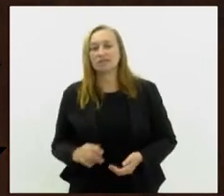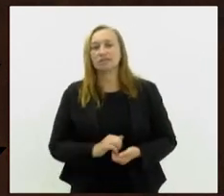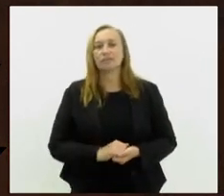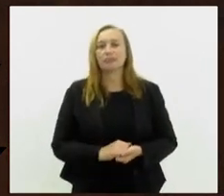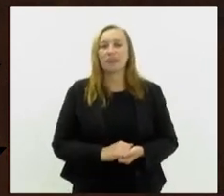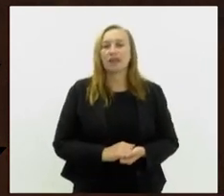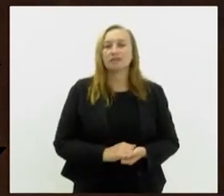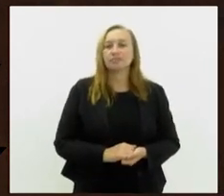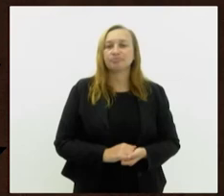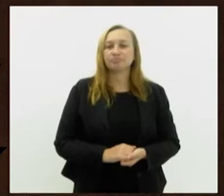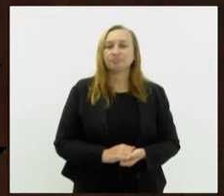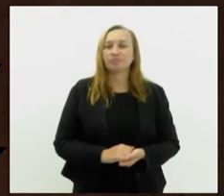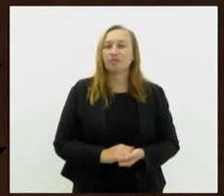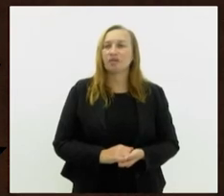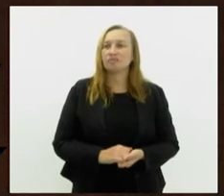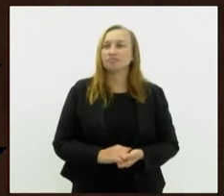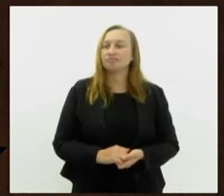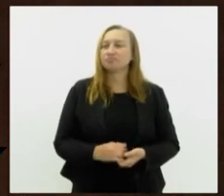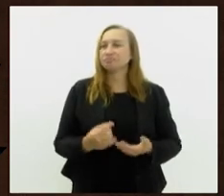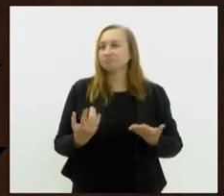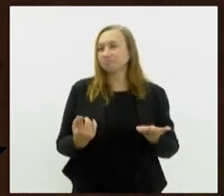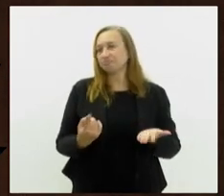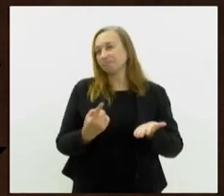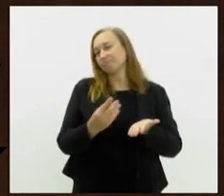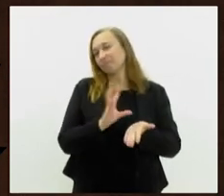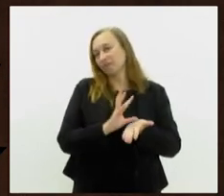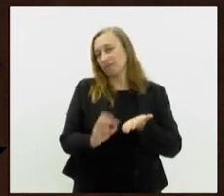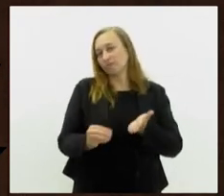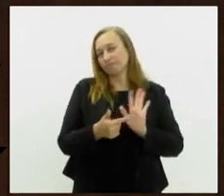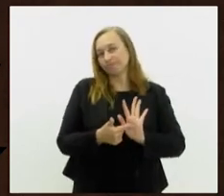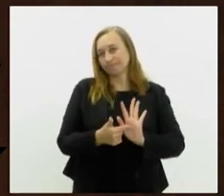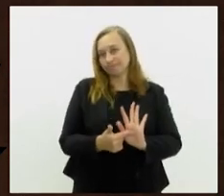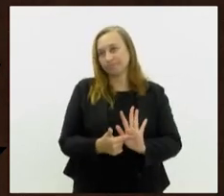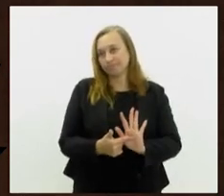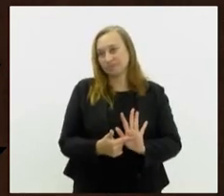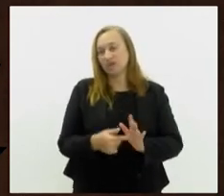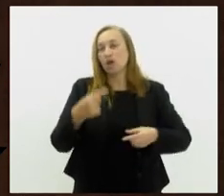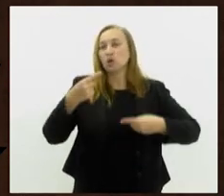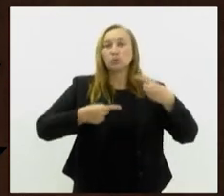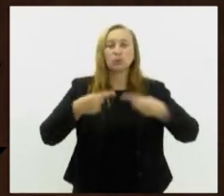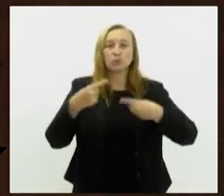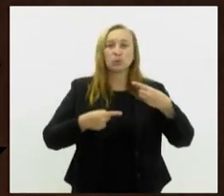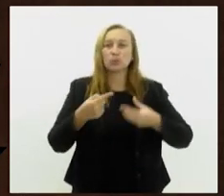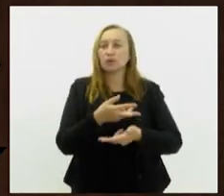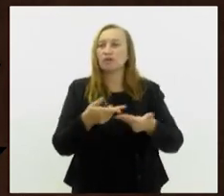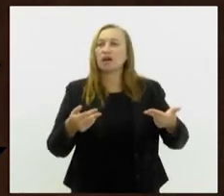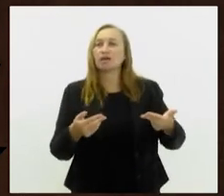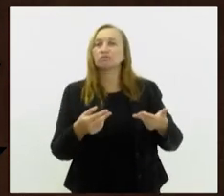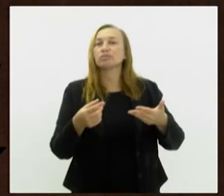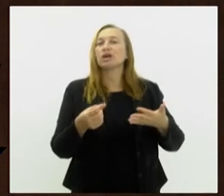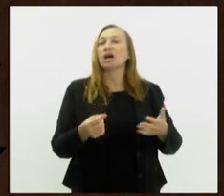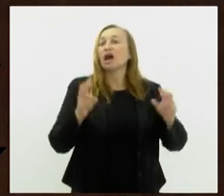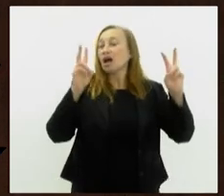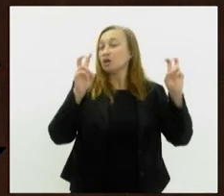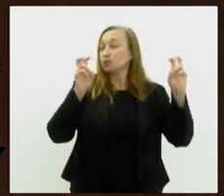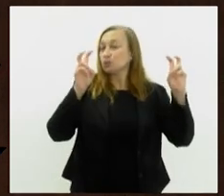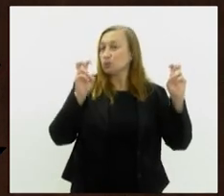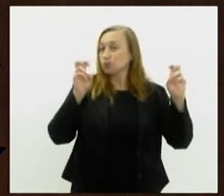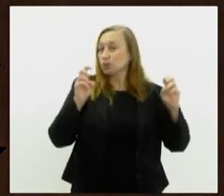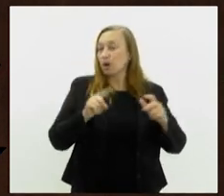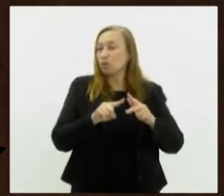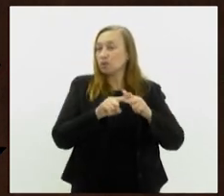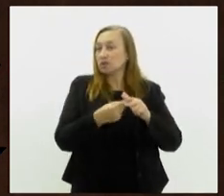é que nós, de acordo com a pauta que nos é apresentada, temos discutido várias questões que